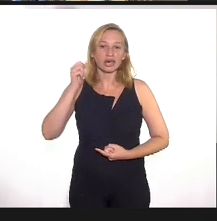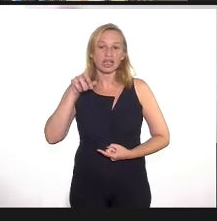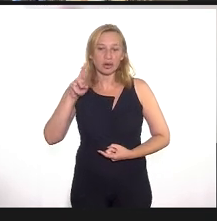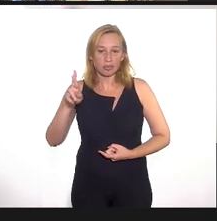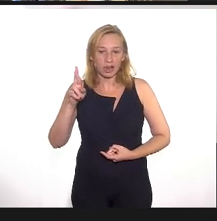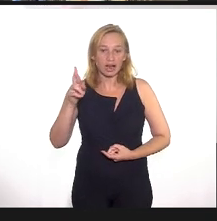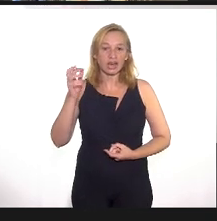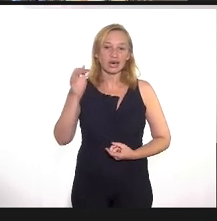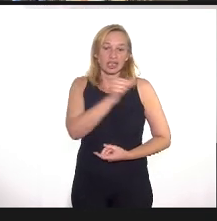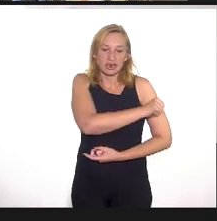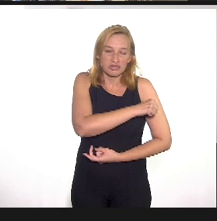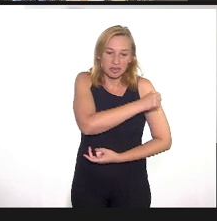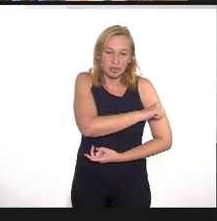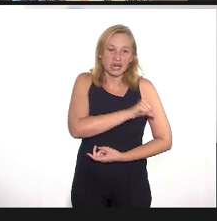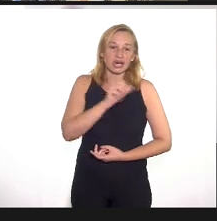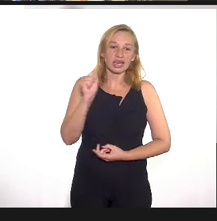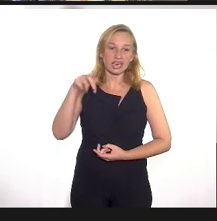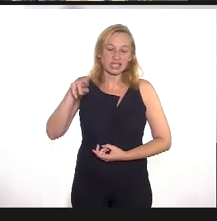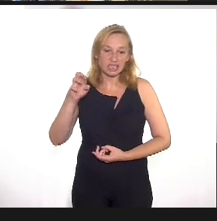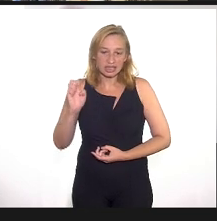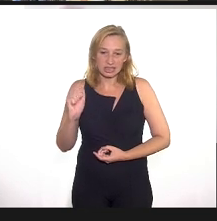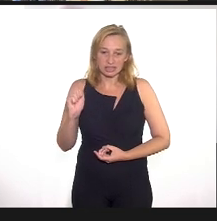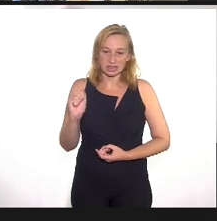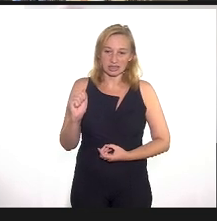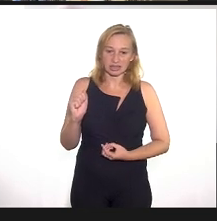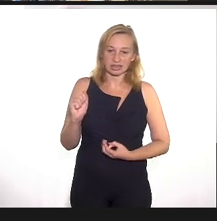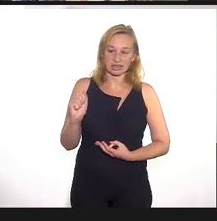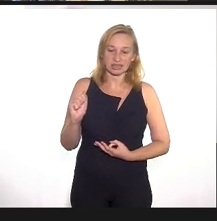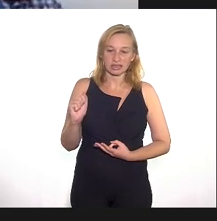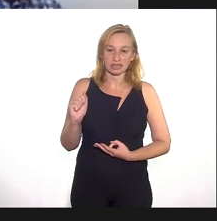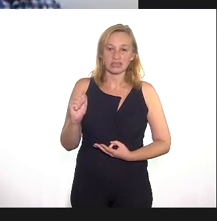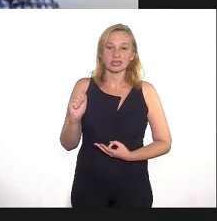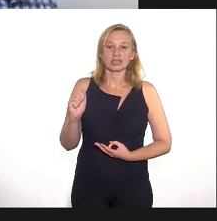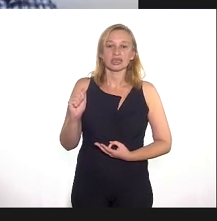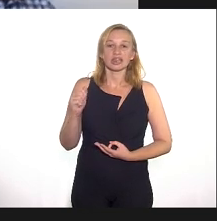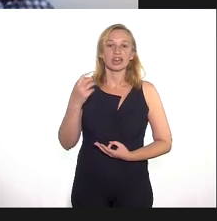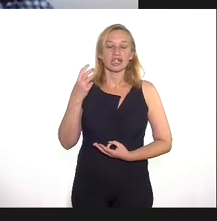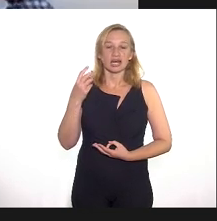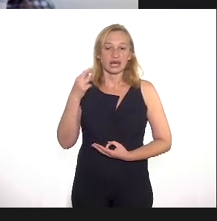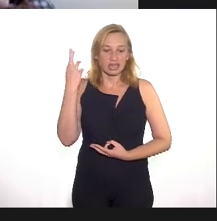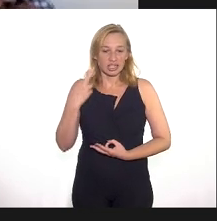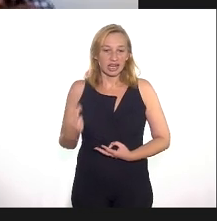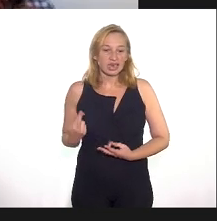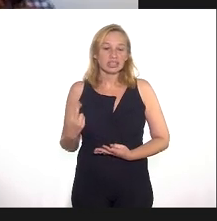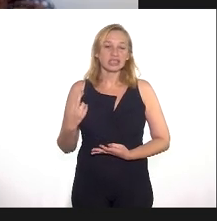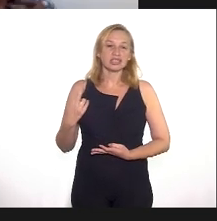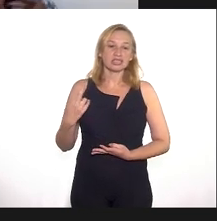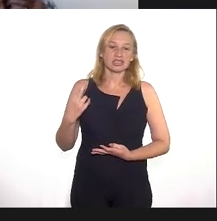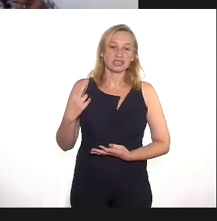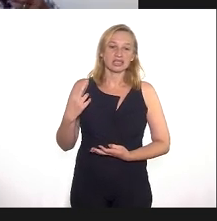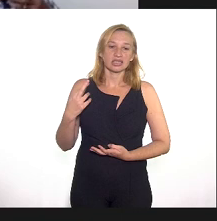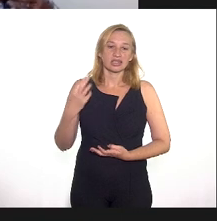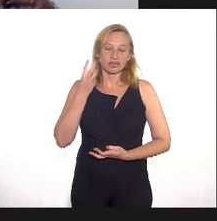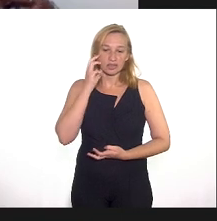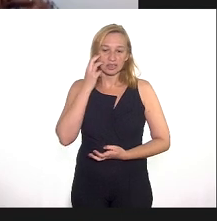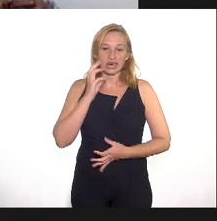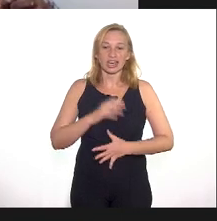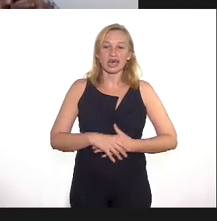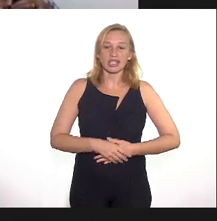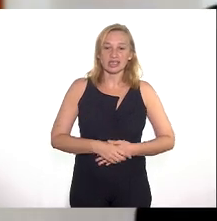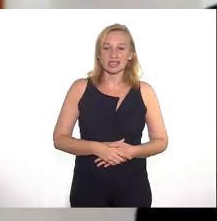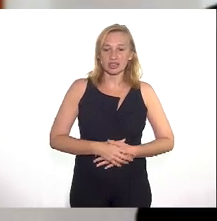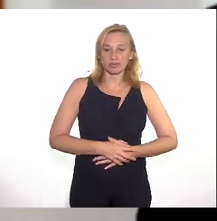Eliomar, enfermeira e Adriana. Renata Souza, senhor presidente. Renata e Valdec. Ok. Então, vamos